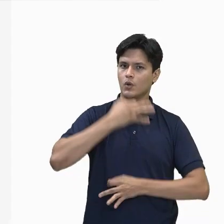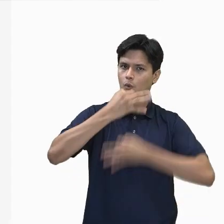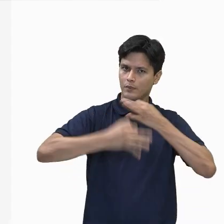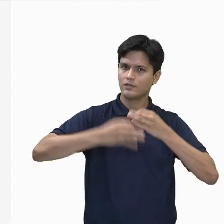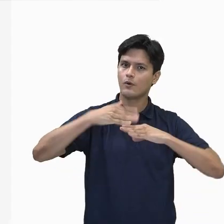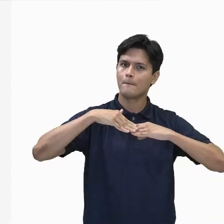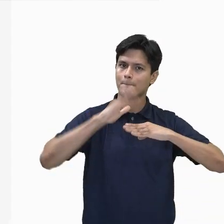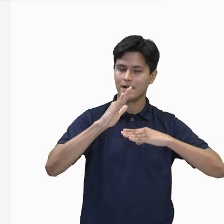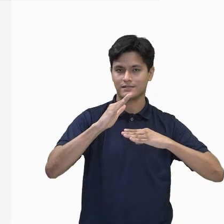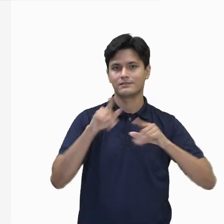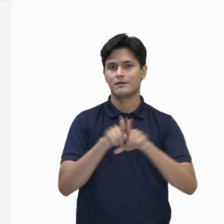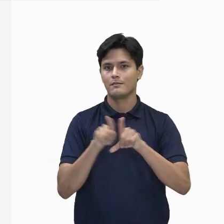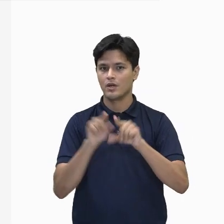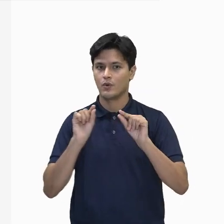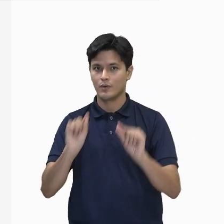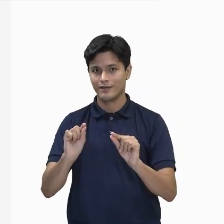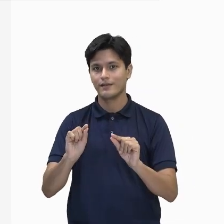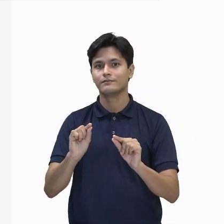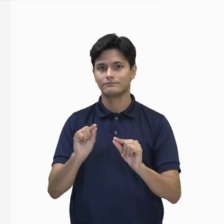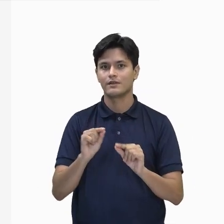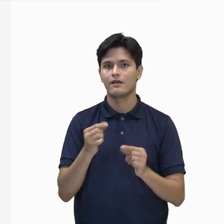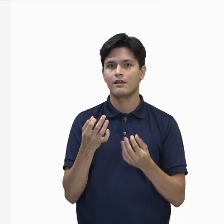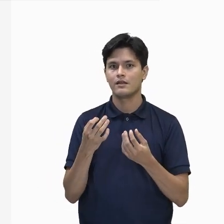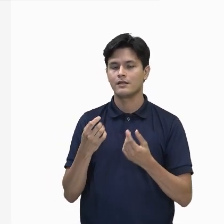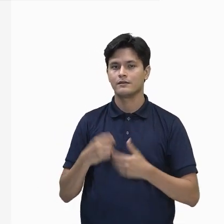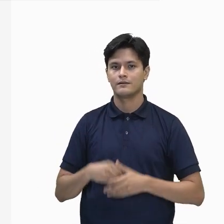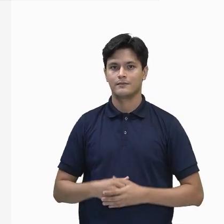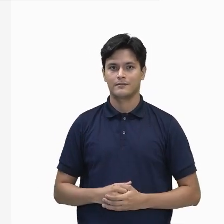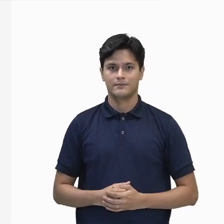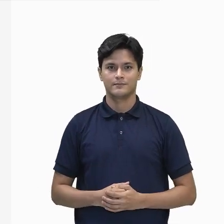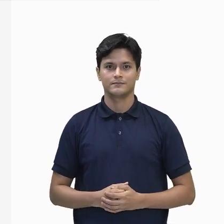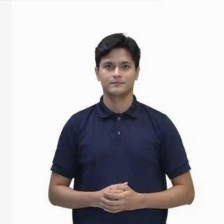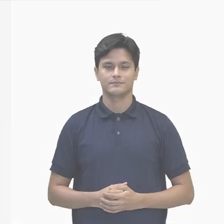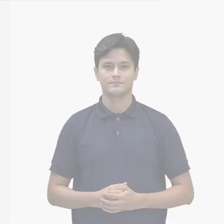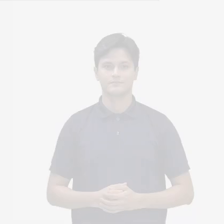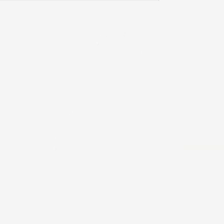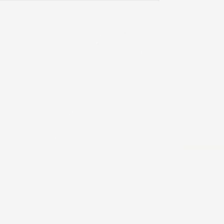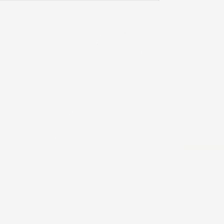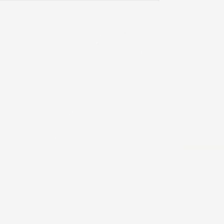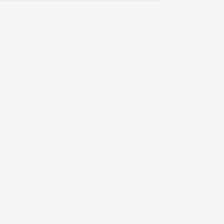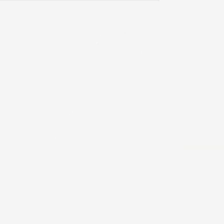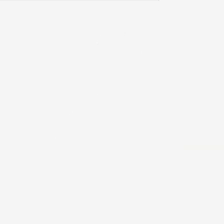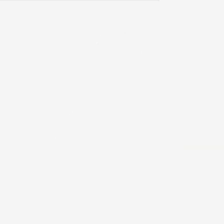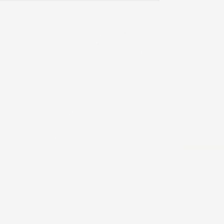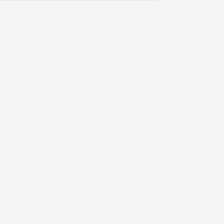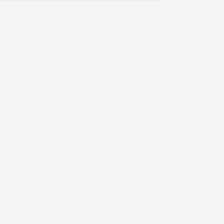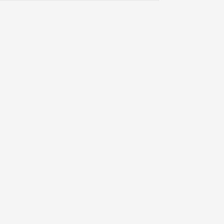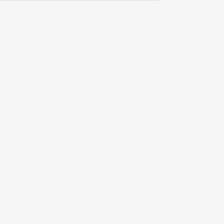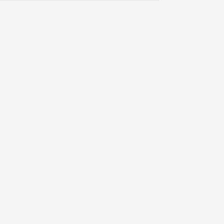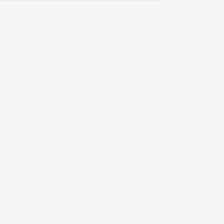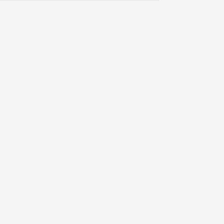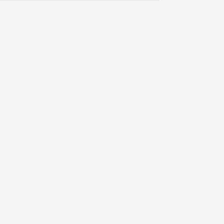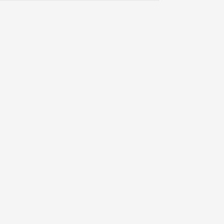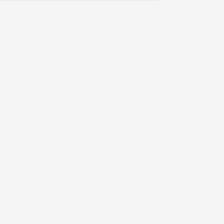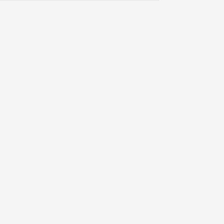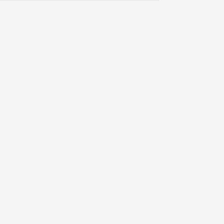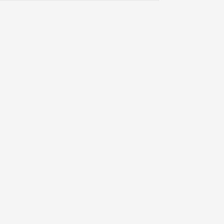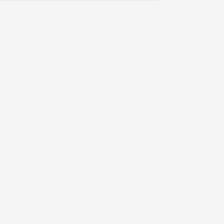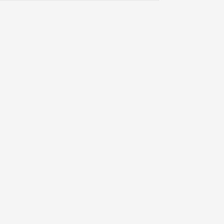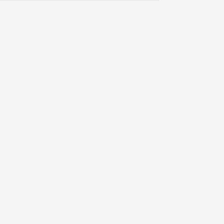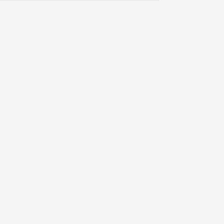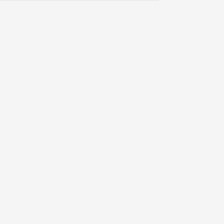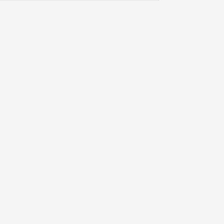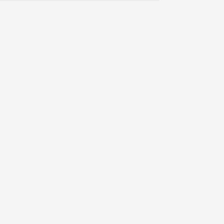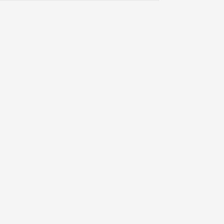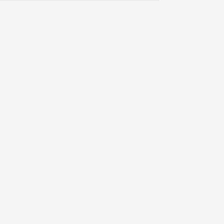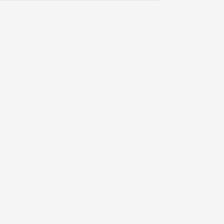Nietzsche faz? Ele faz uma crítica intensa aos valores, uma crítica dos valores morais.